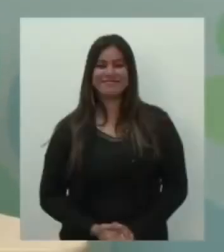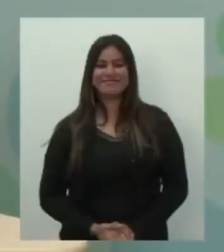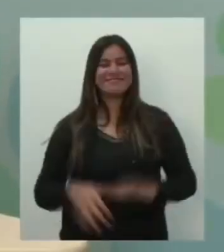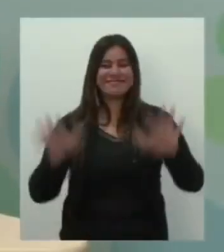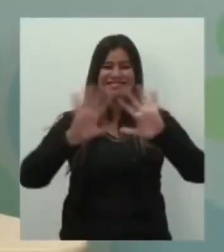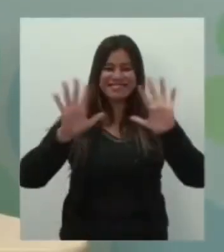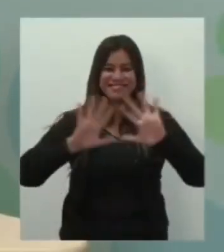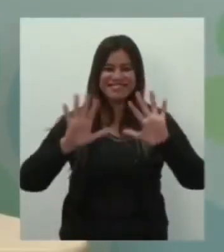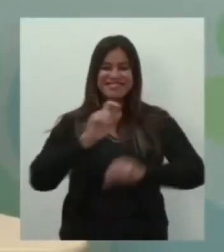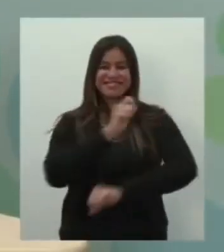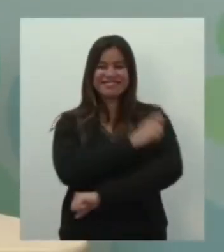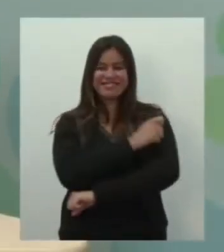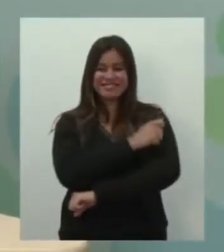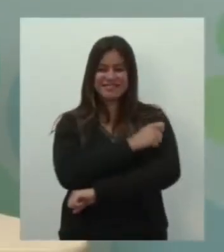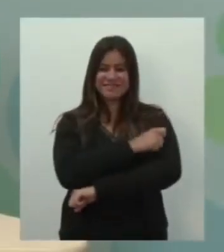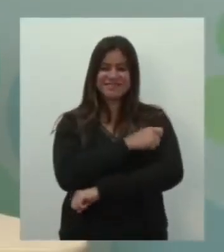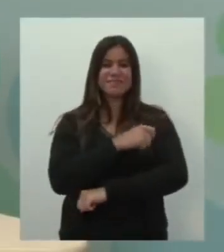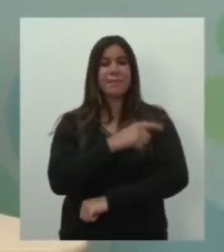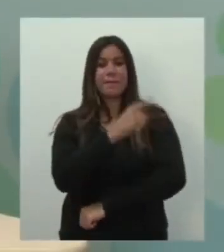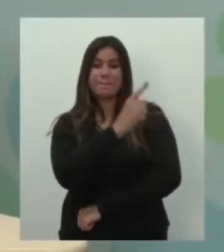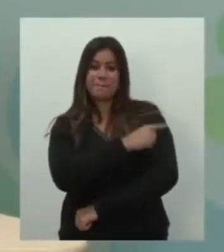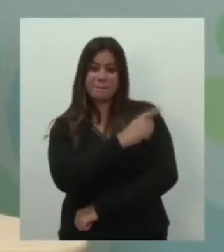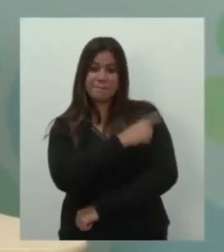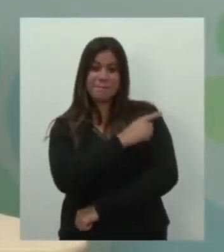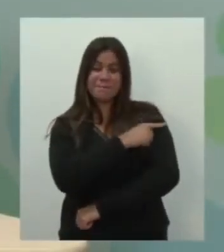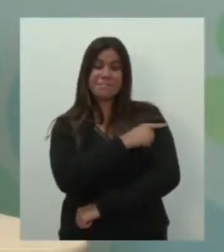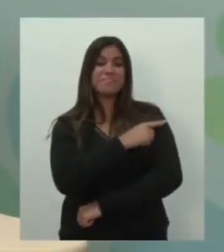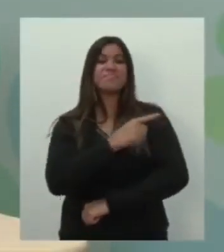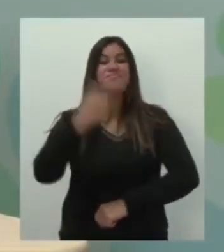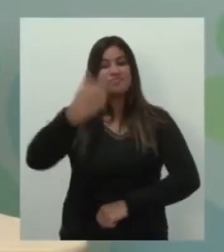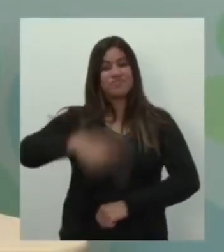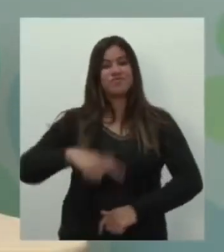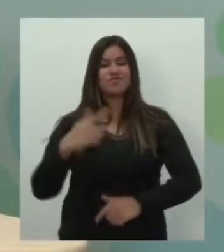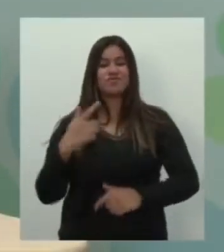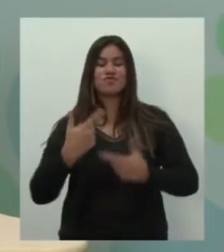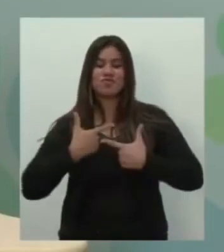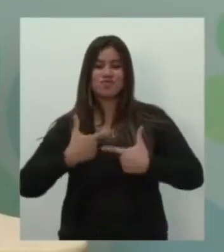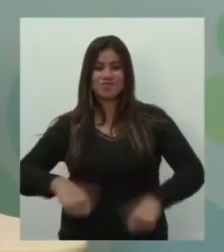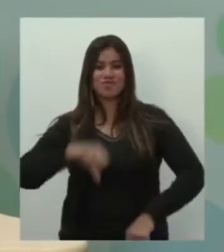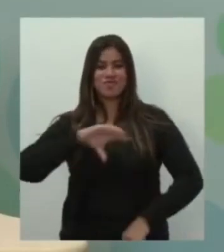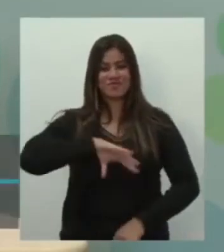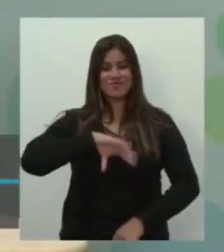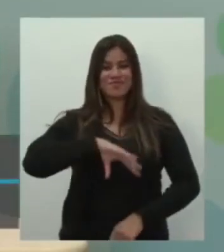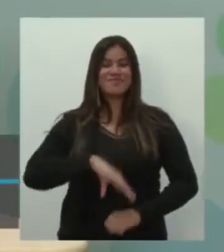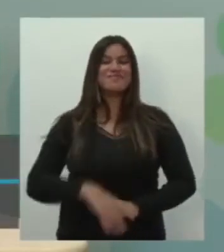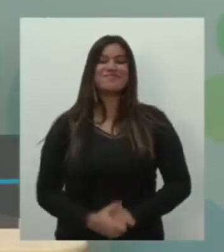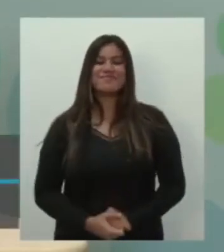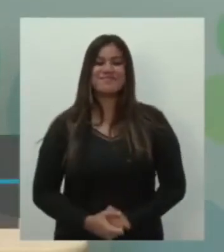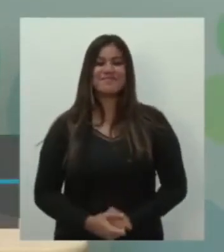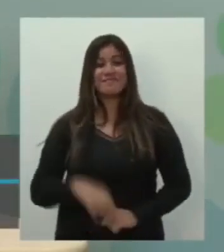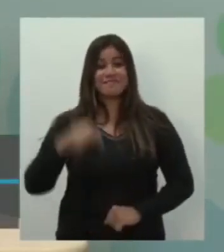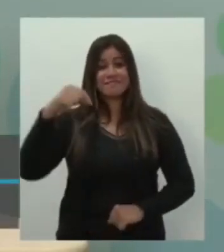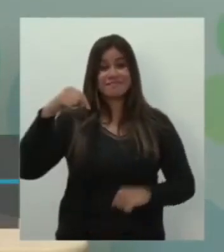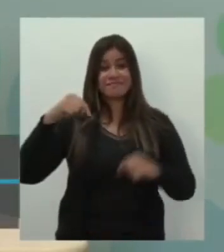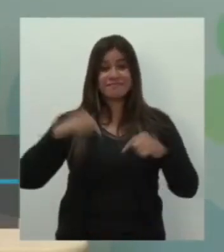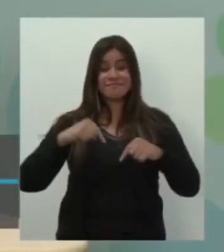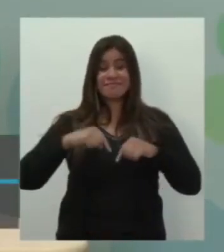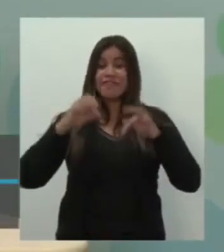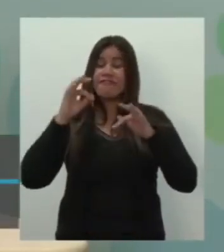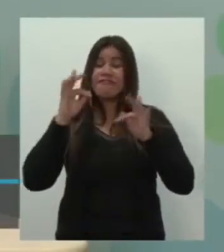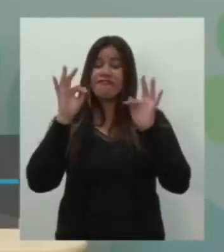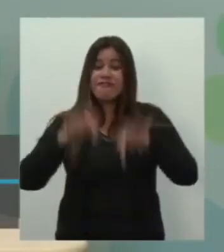Olá, alunos da primeira série do ensino médio. Vamos a mais uma aula de língua portuguesa. Já estamos aí no final